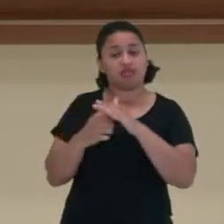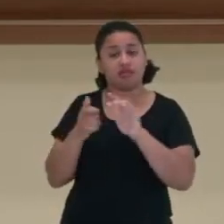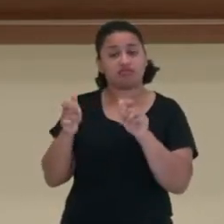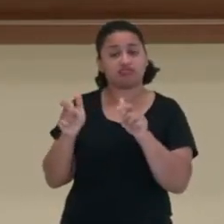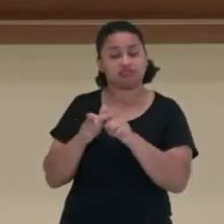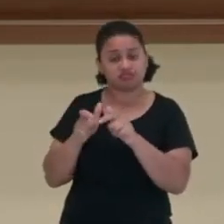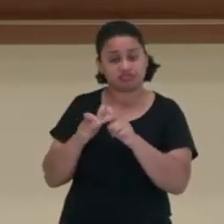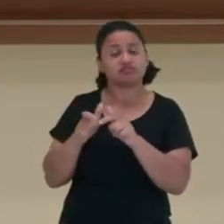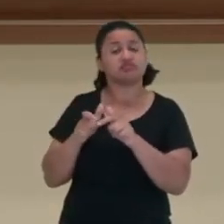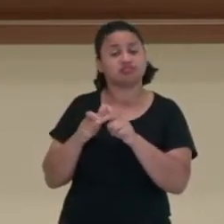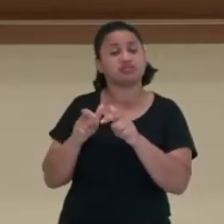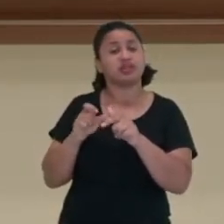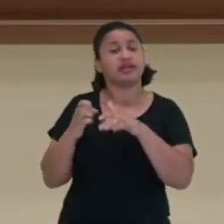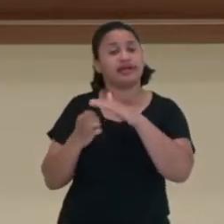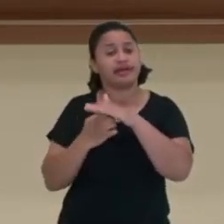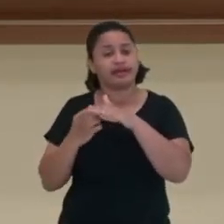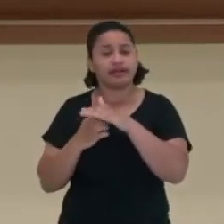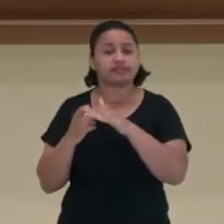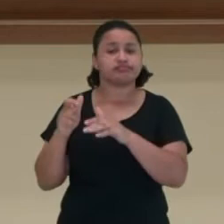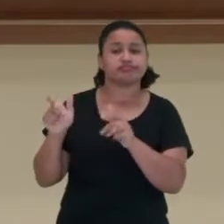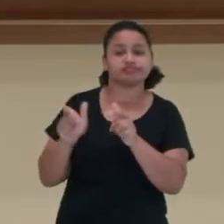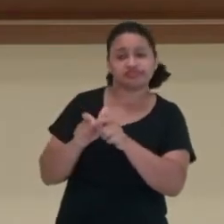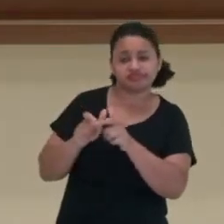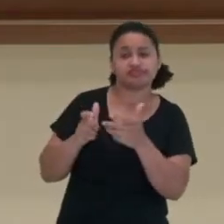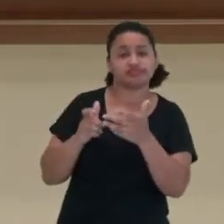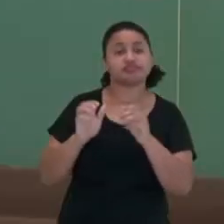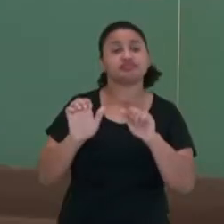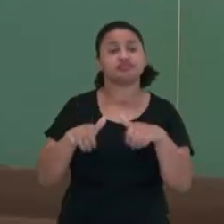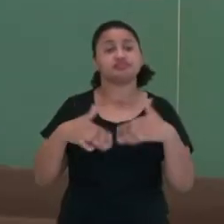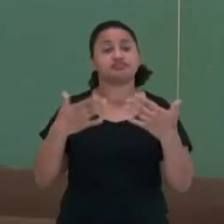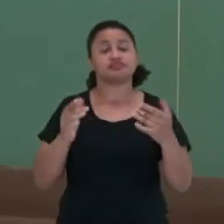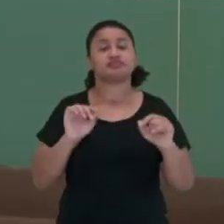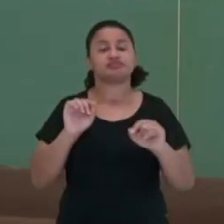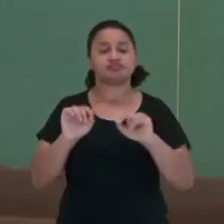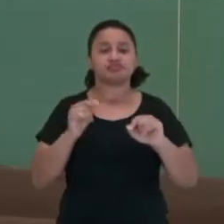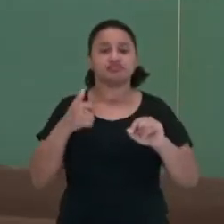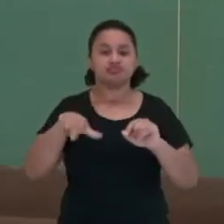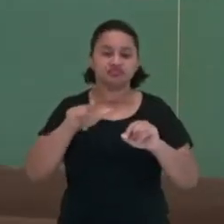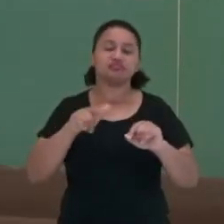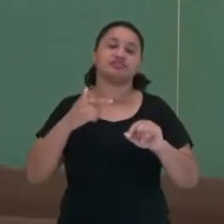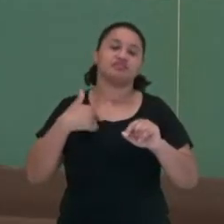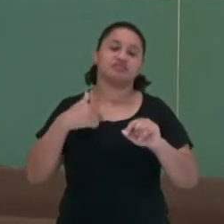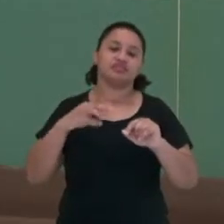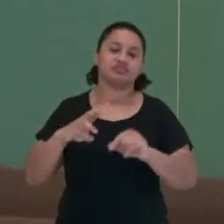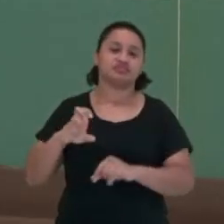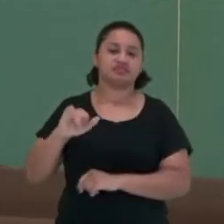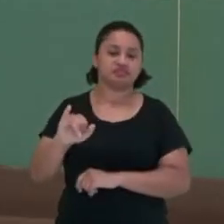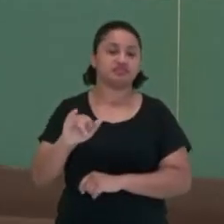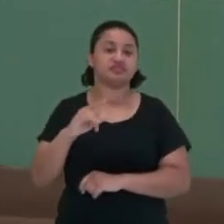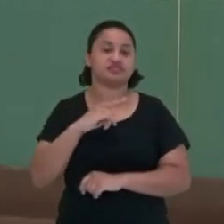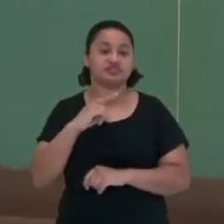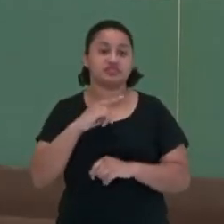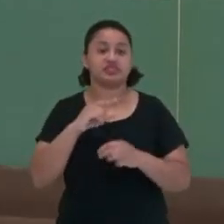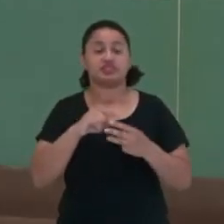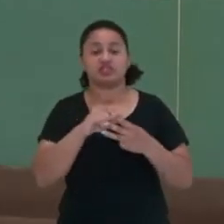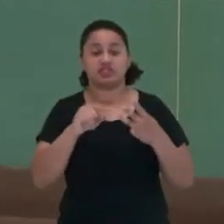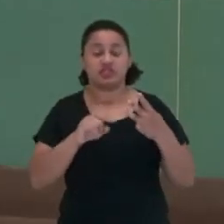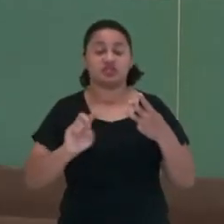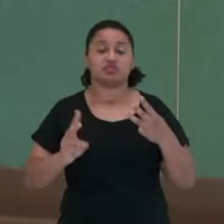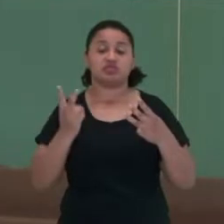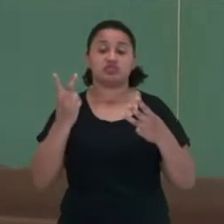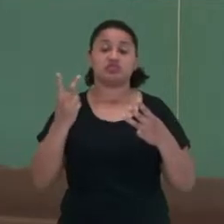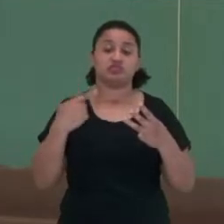é microempreendedor individual. E dentro desse microempreendedor individual, nós vamos ter alguns